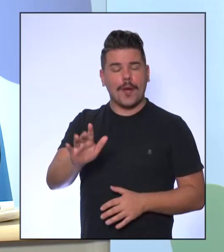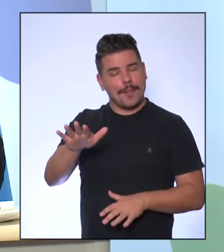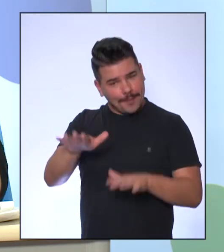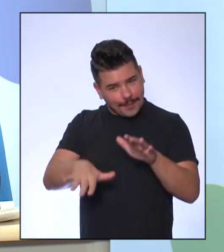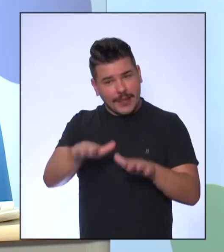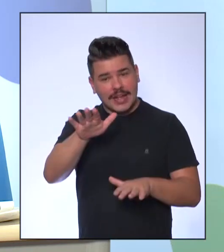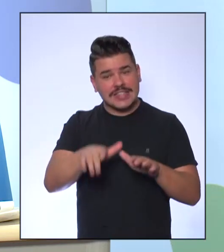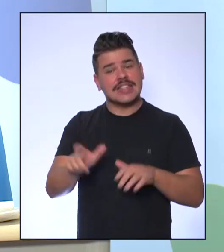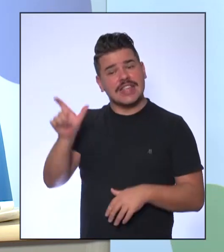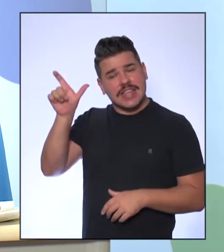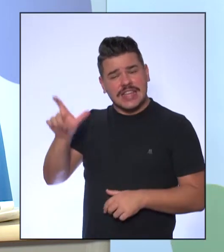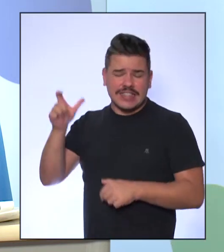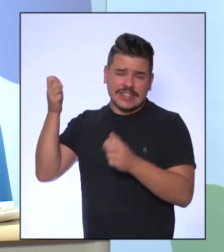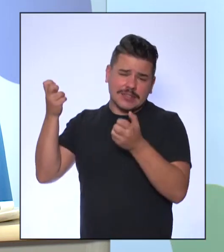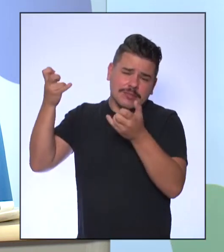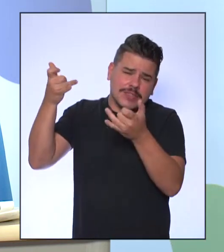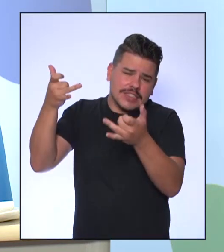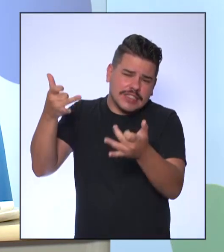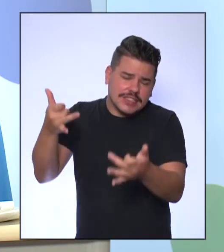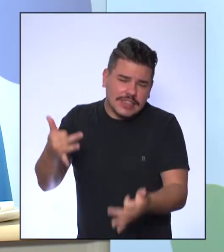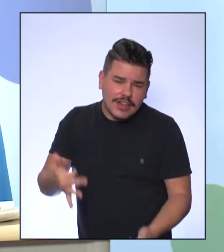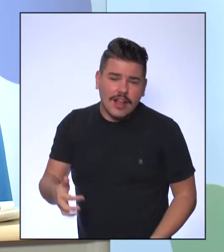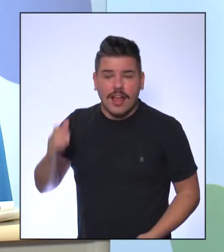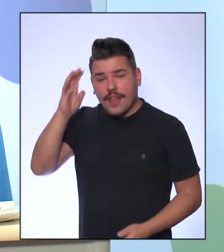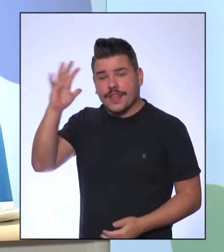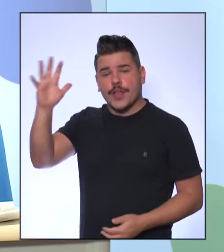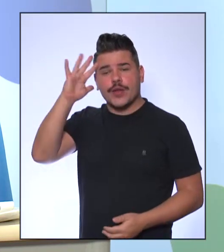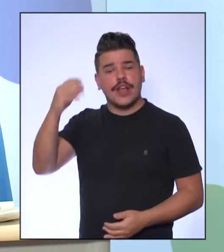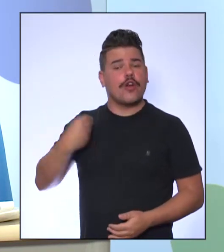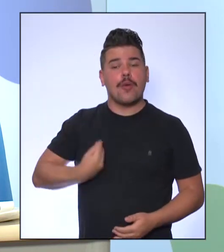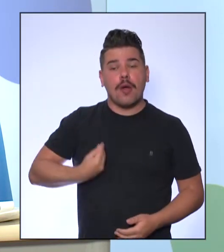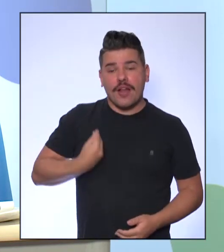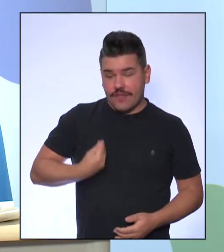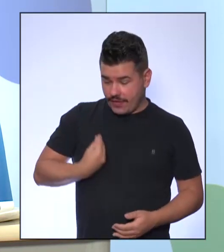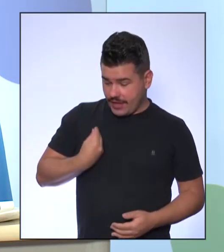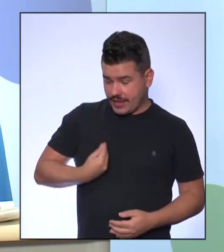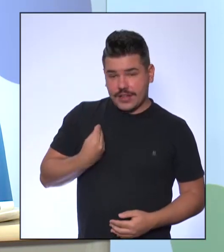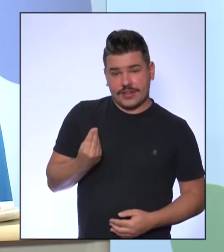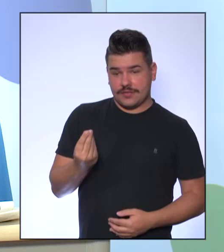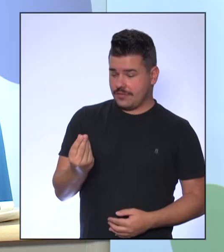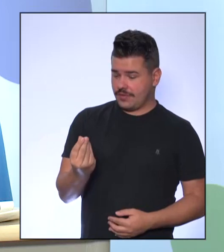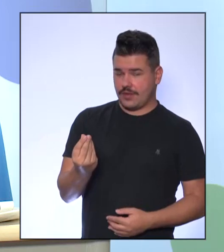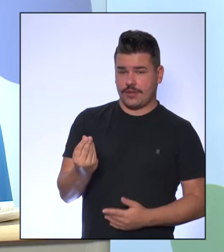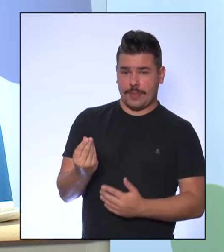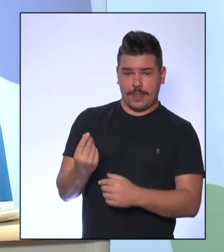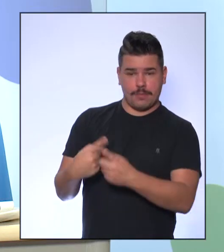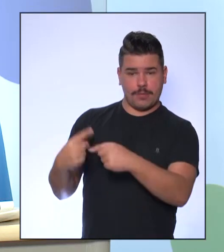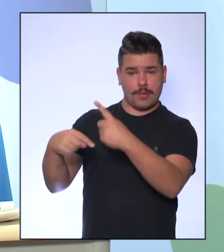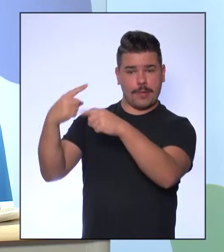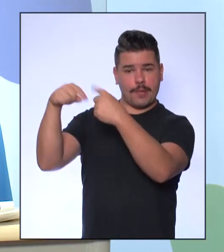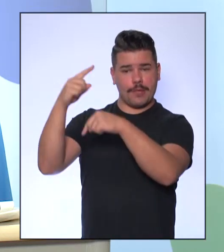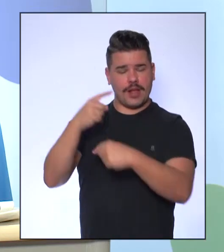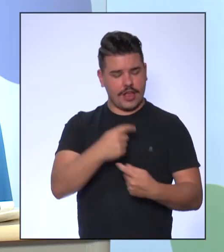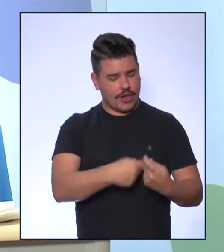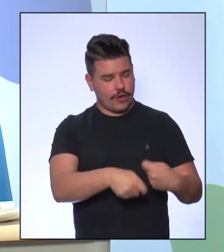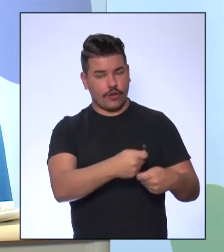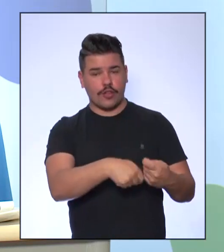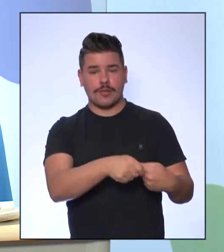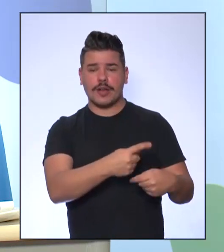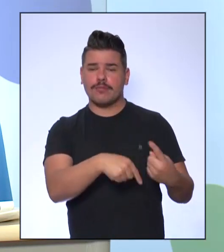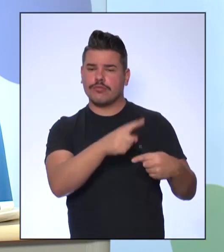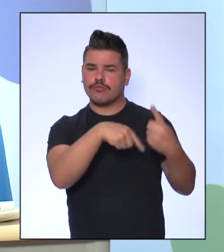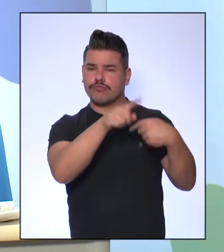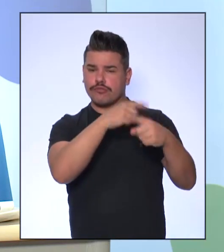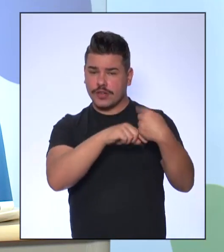ele faz toda uma teoria sobre a produção da vida material, a vida econômica, né? E a partir